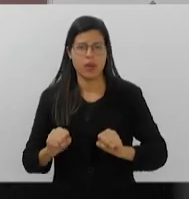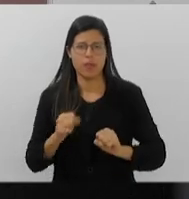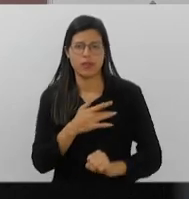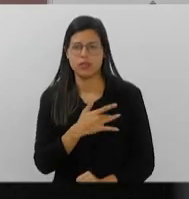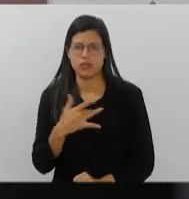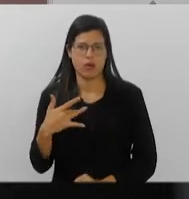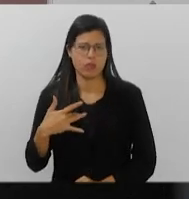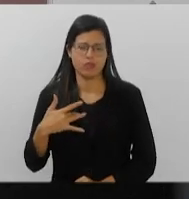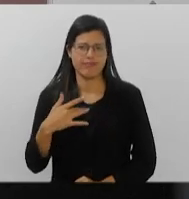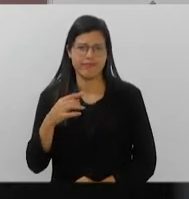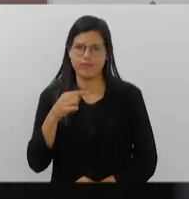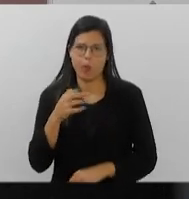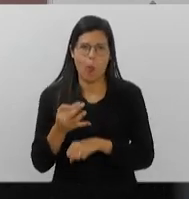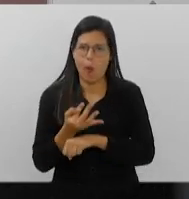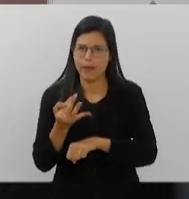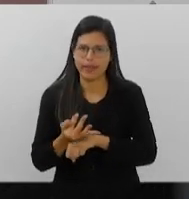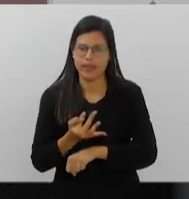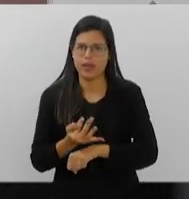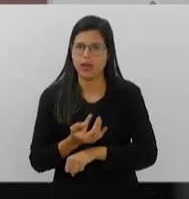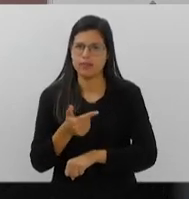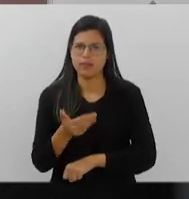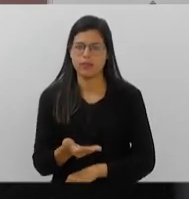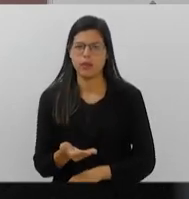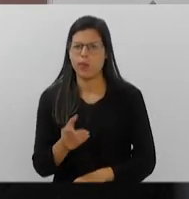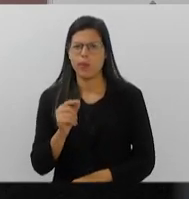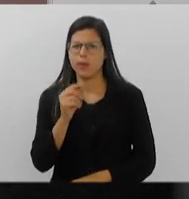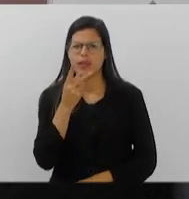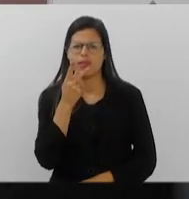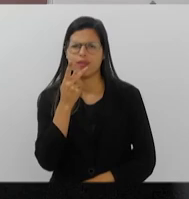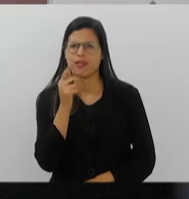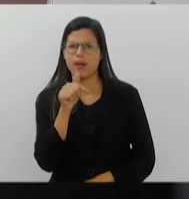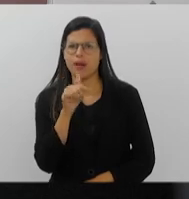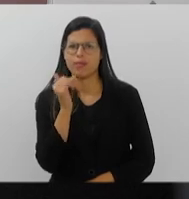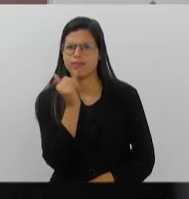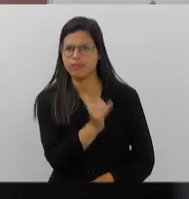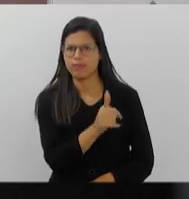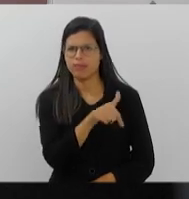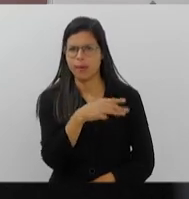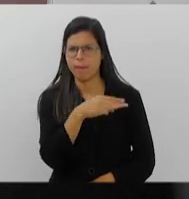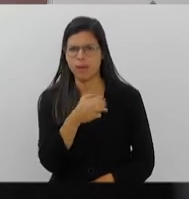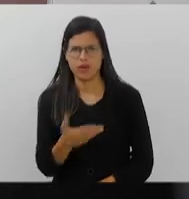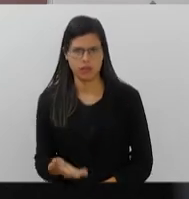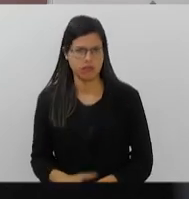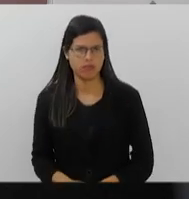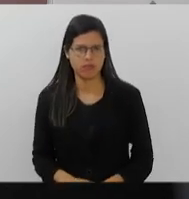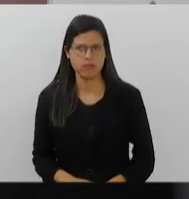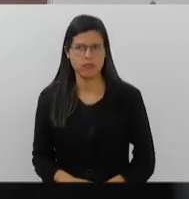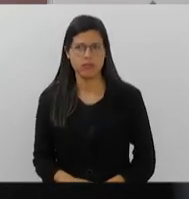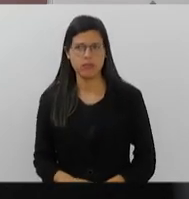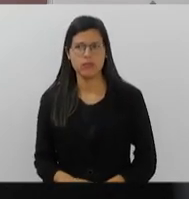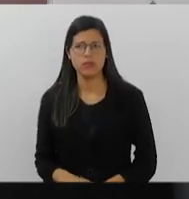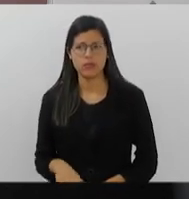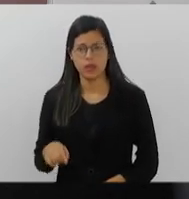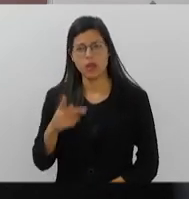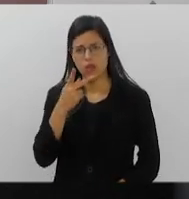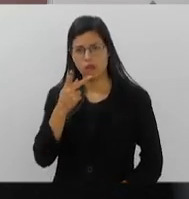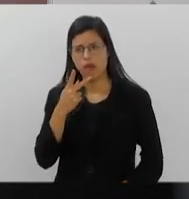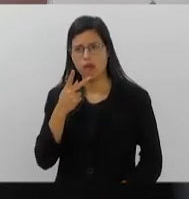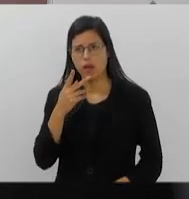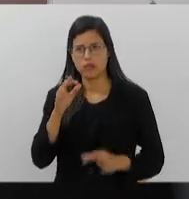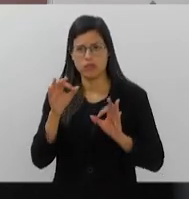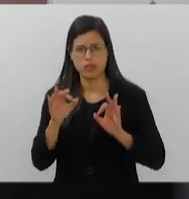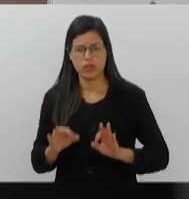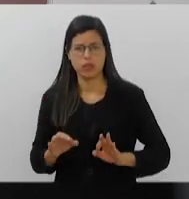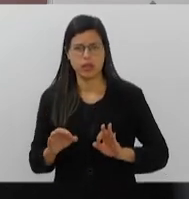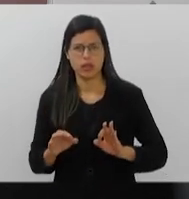toda essa realidade. E o que dizer para essa mãe? O que dizer para essa mãe? E é isto que eu vou dizer, e tenho certeza que muitos